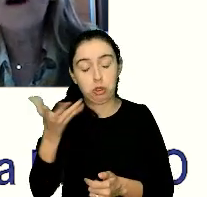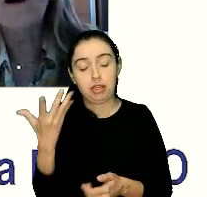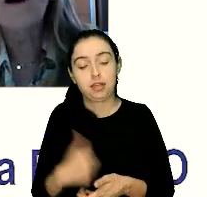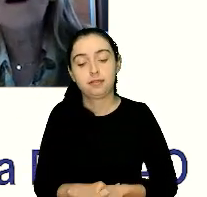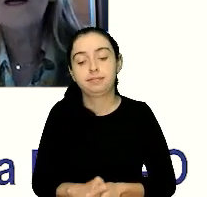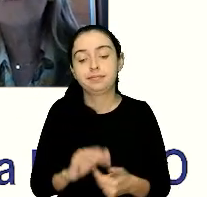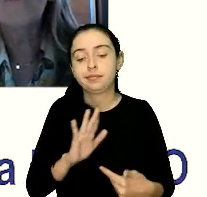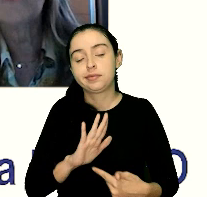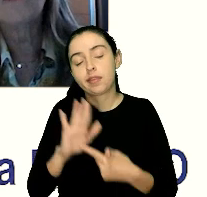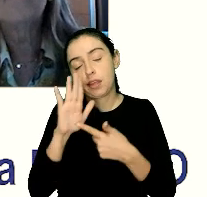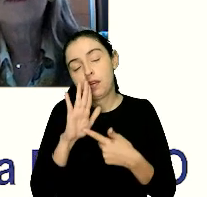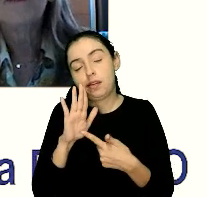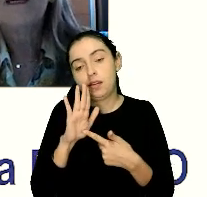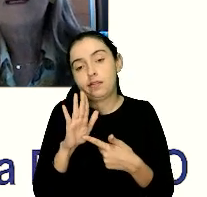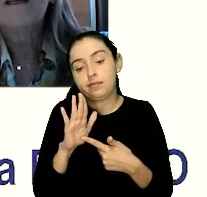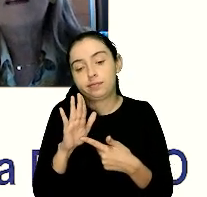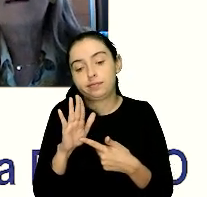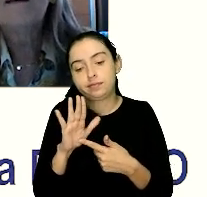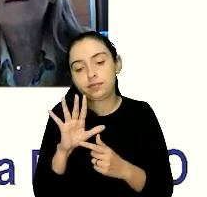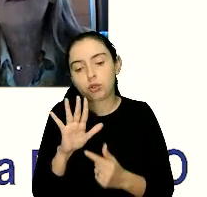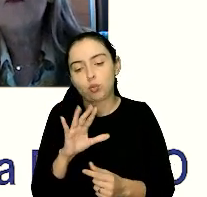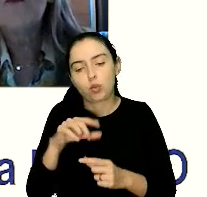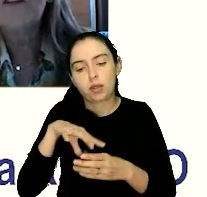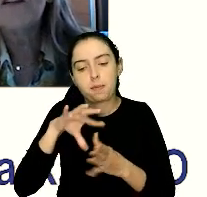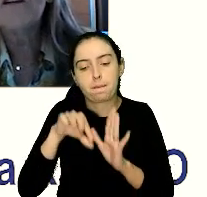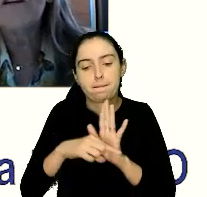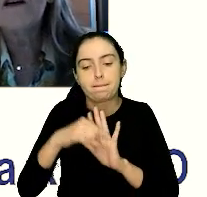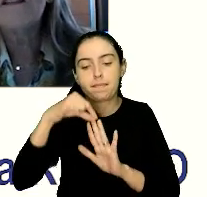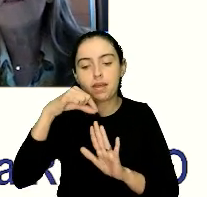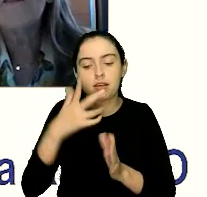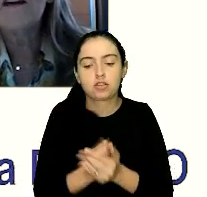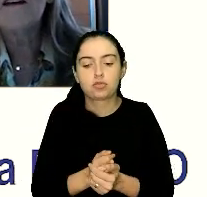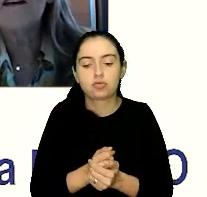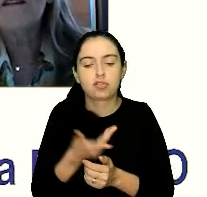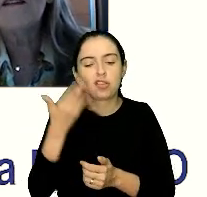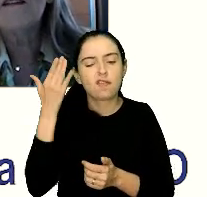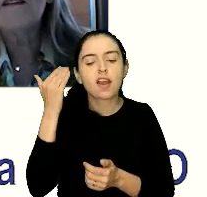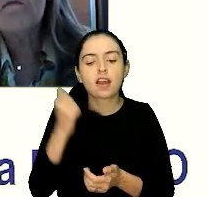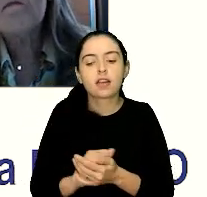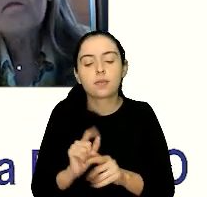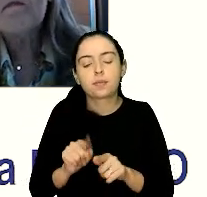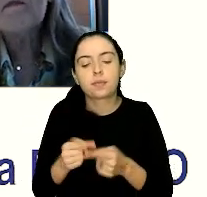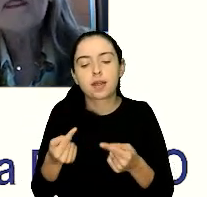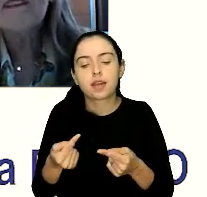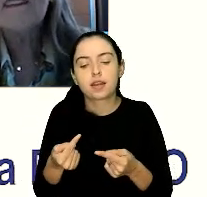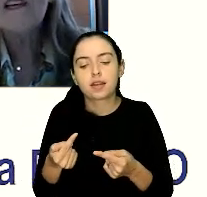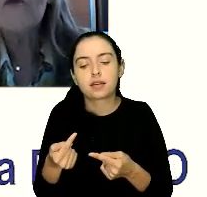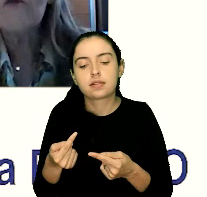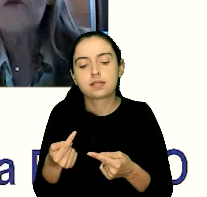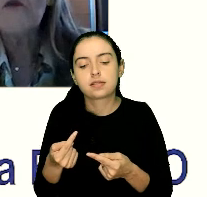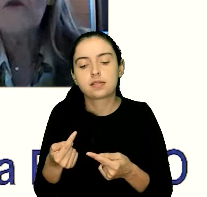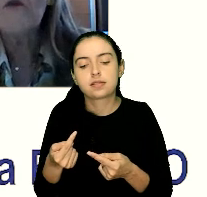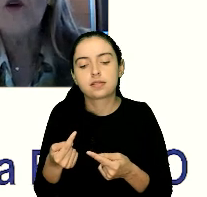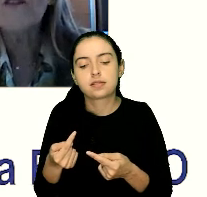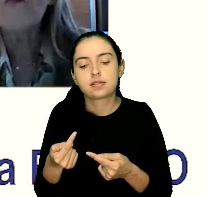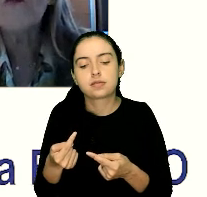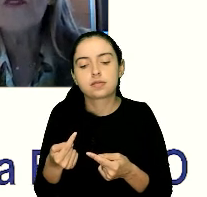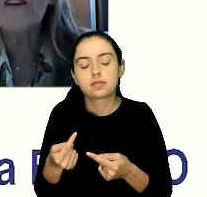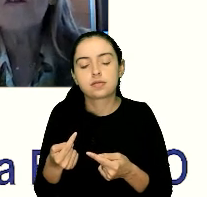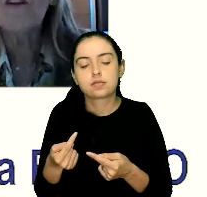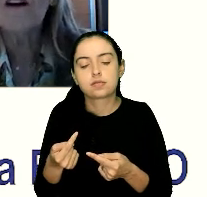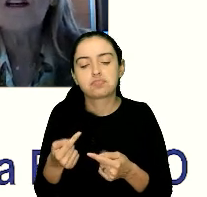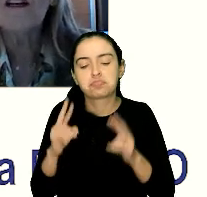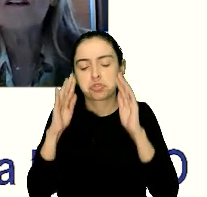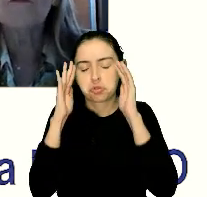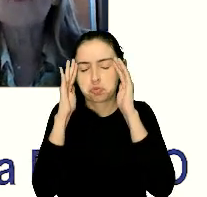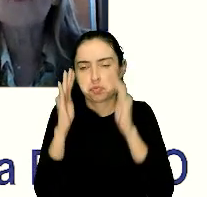vem uma gravura que é um pouco antiguinha, mas ela serve aos meus propósitos,